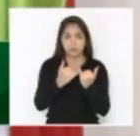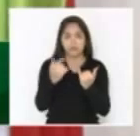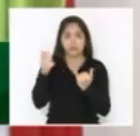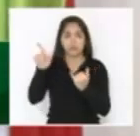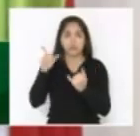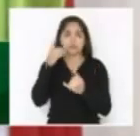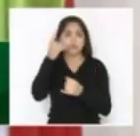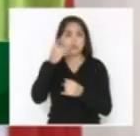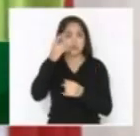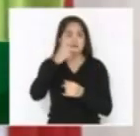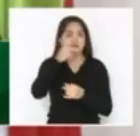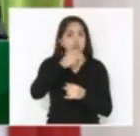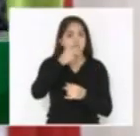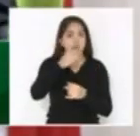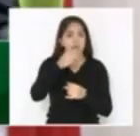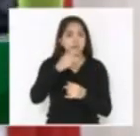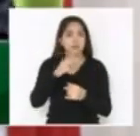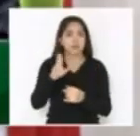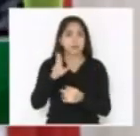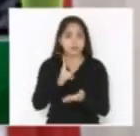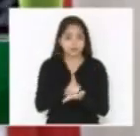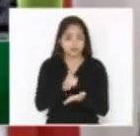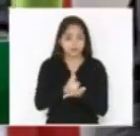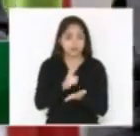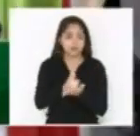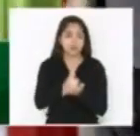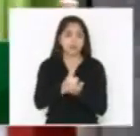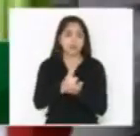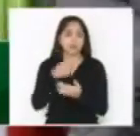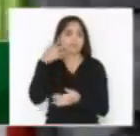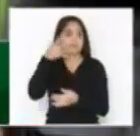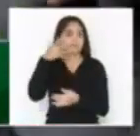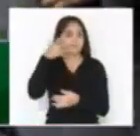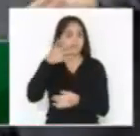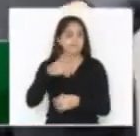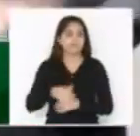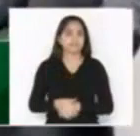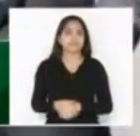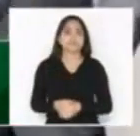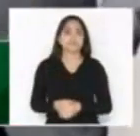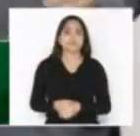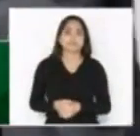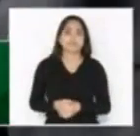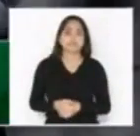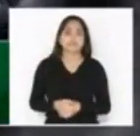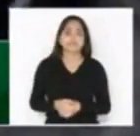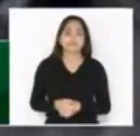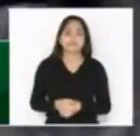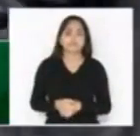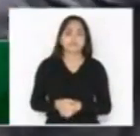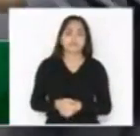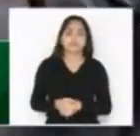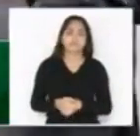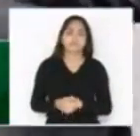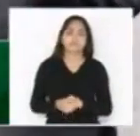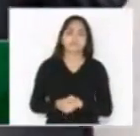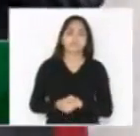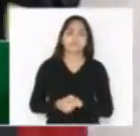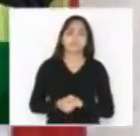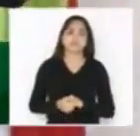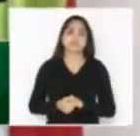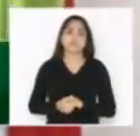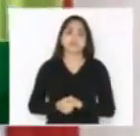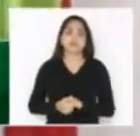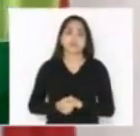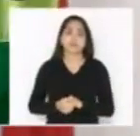grande deputado Kennedy Nunes possa usá-lo da melhor maneira. Muito obrigado. Prosseguindo então no horário do PSD, o